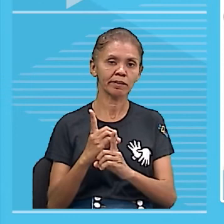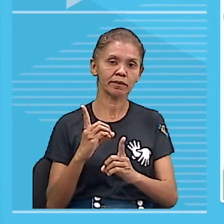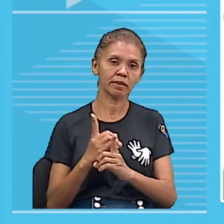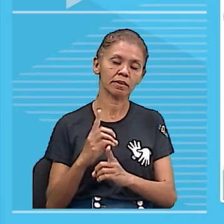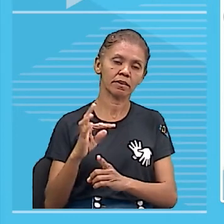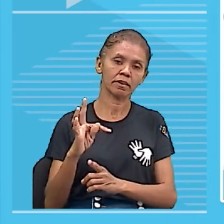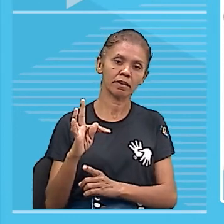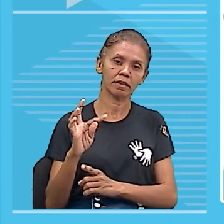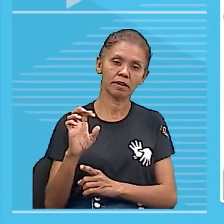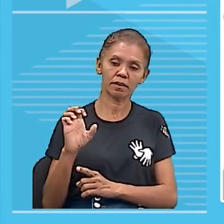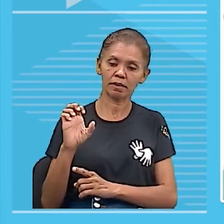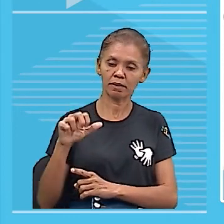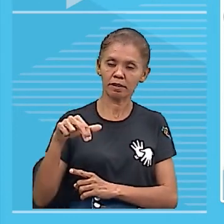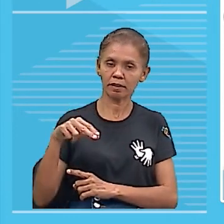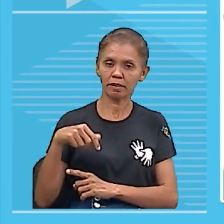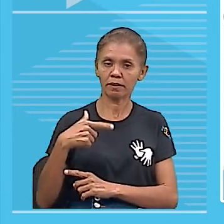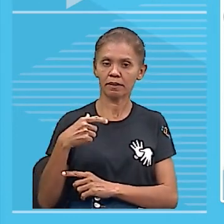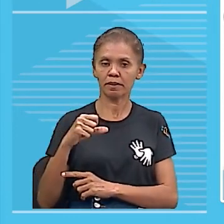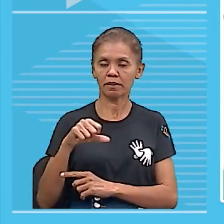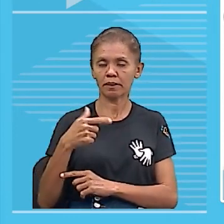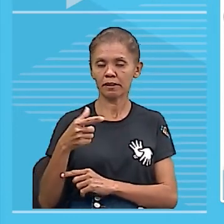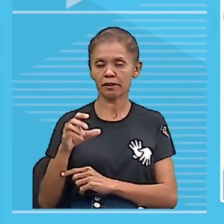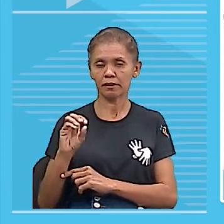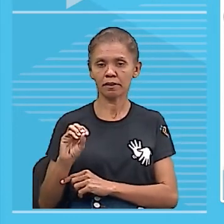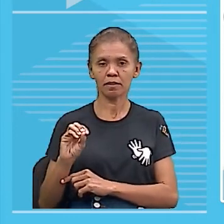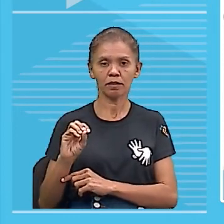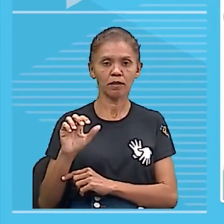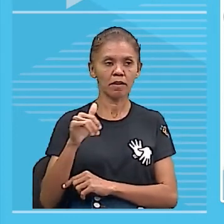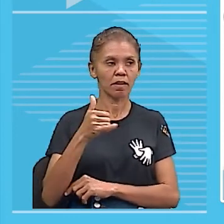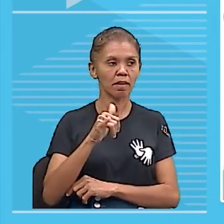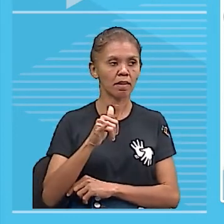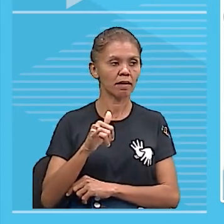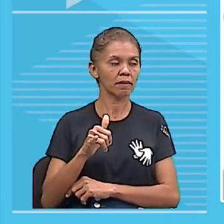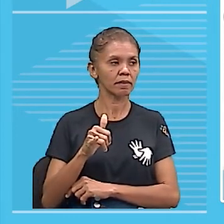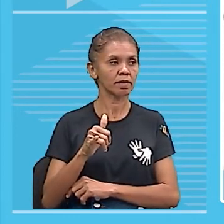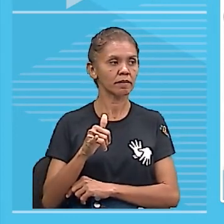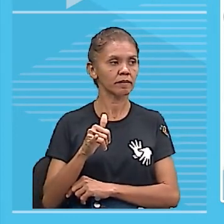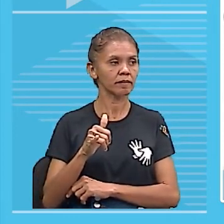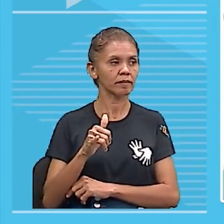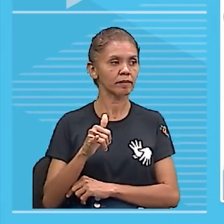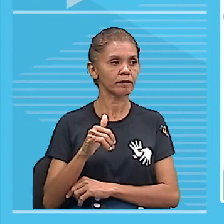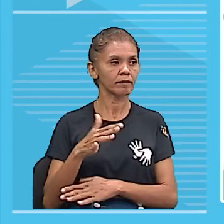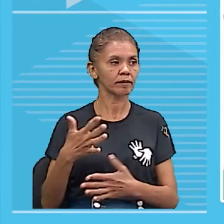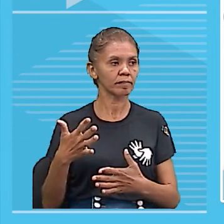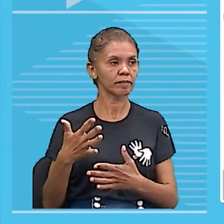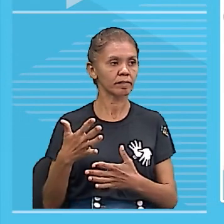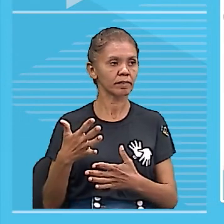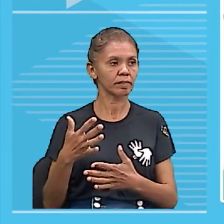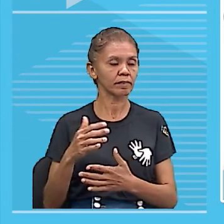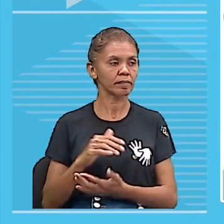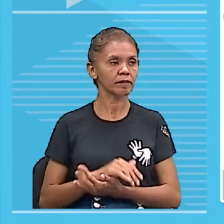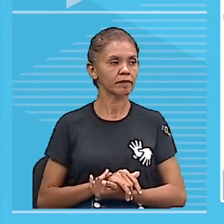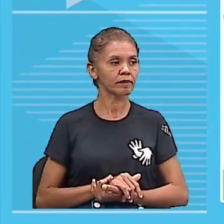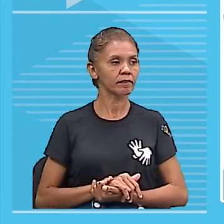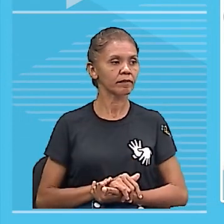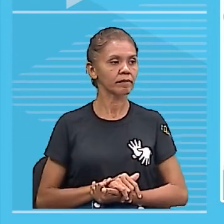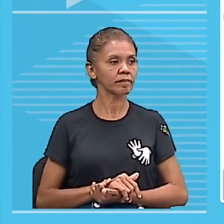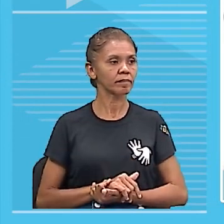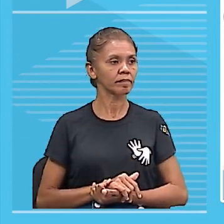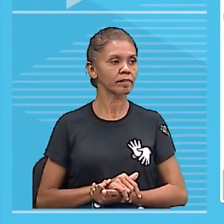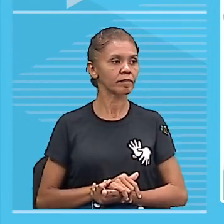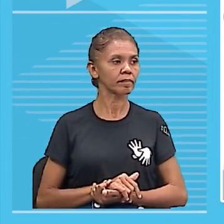eles têm a mesma atenção elétrika e ir por eles ter a mesma tensão elétrica